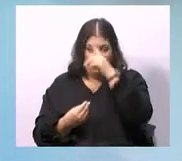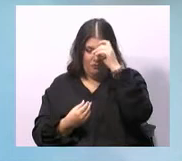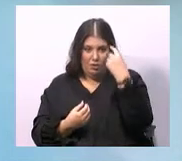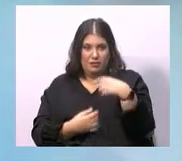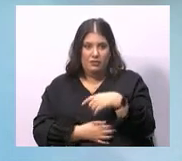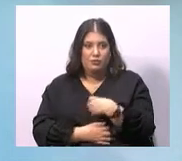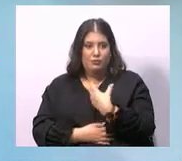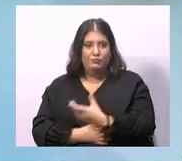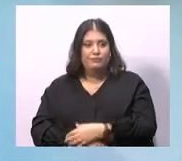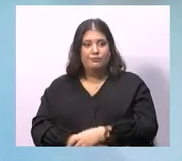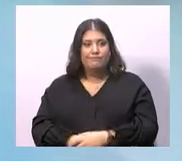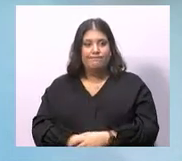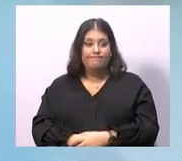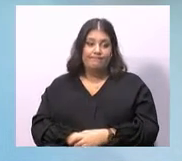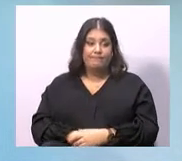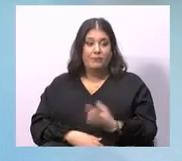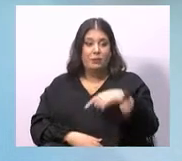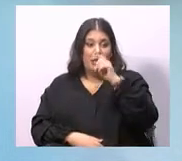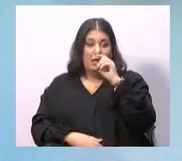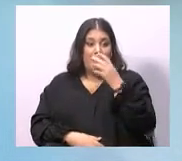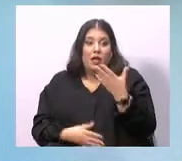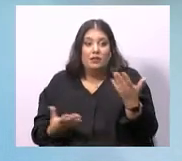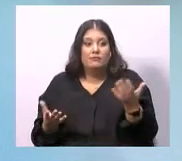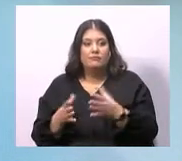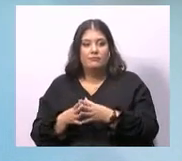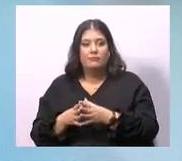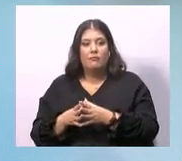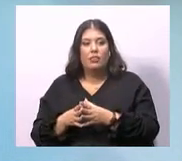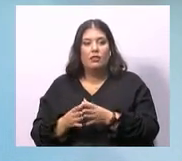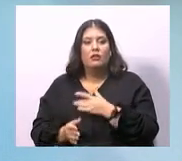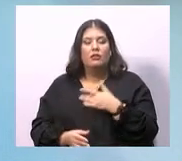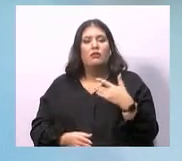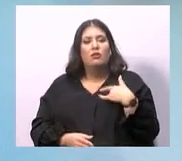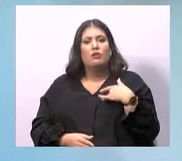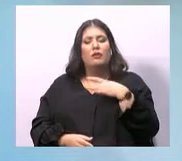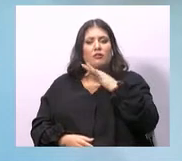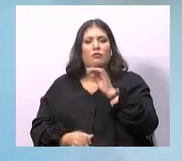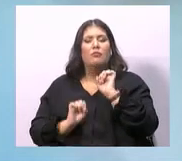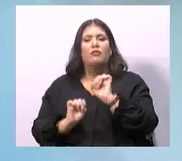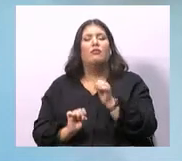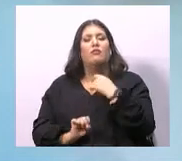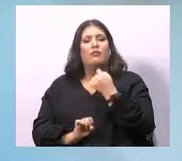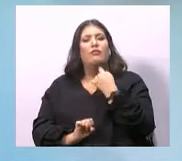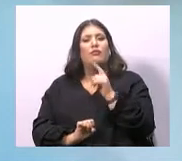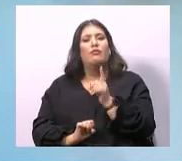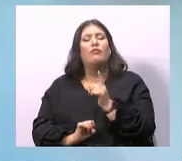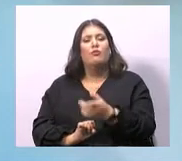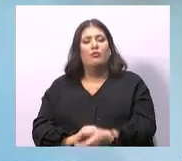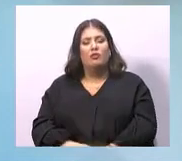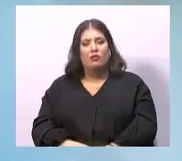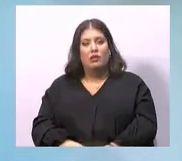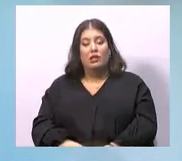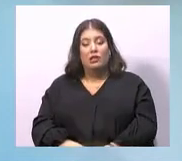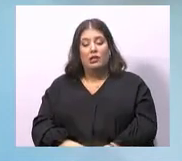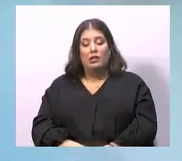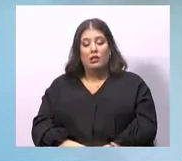em me sentar. Pois. Até para ir à casa de banho e tudo. E o que é que diz o seu médico assistente, Dona Agora, Fernanda? o médico de família,